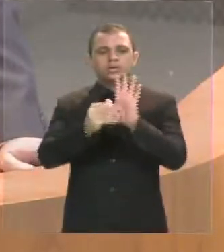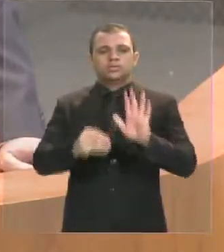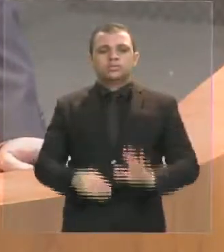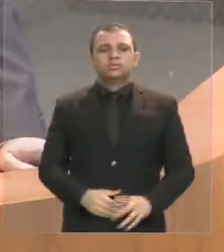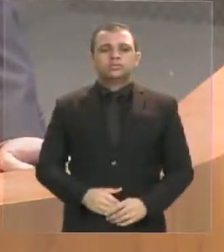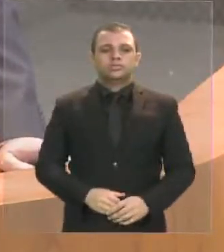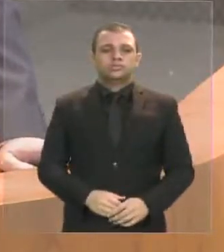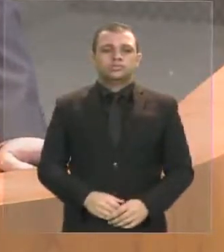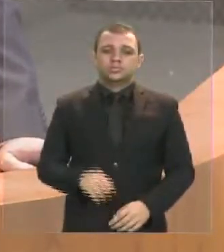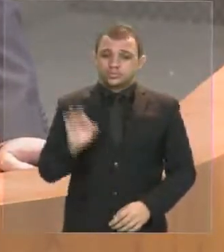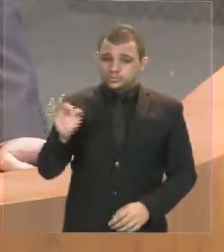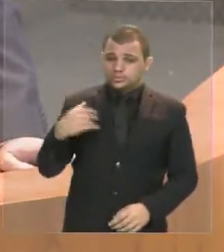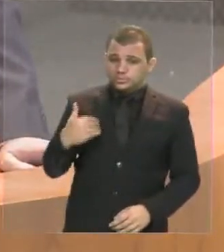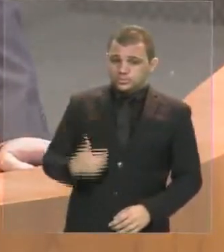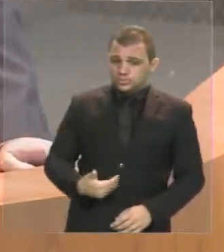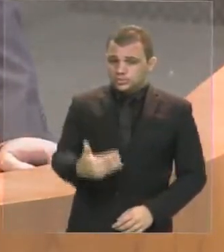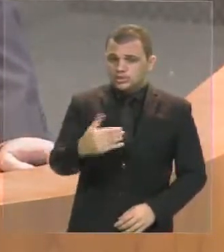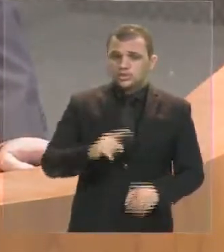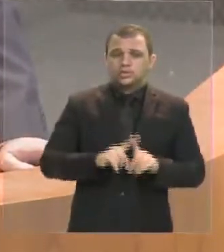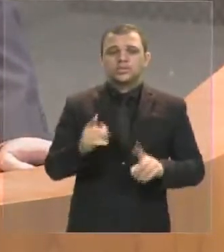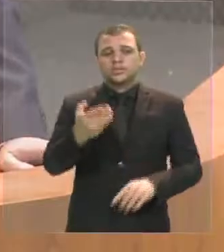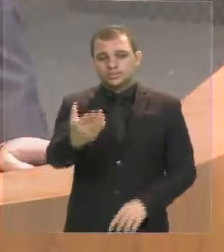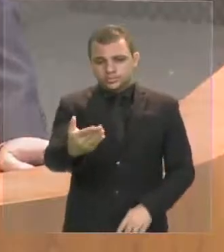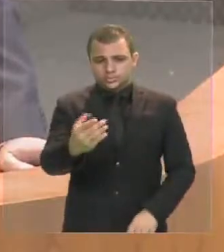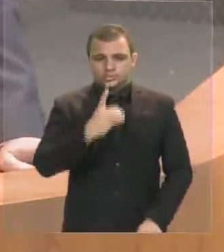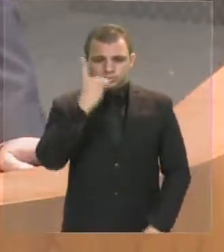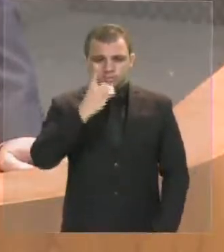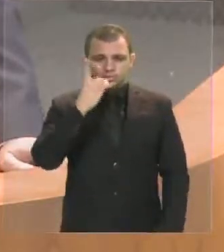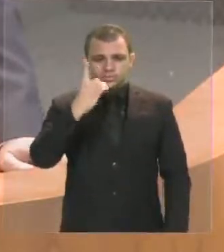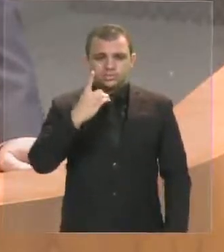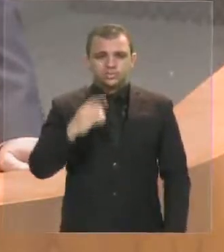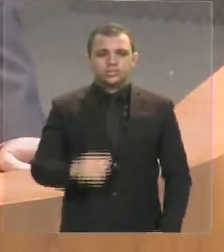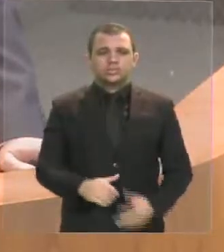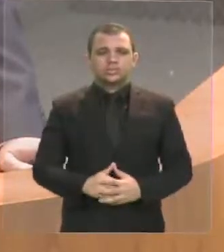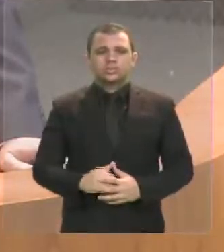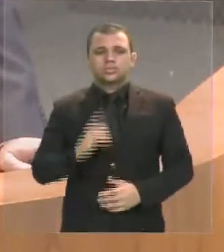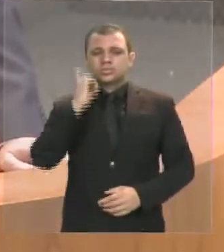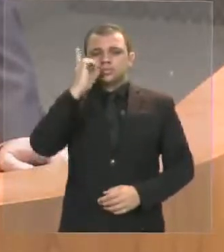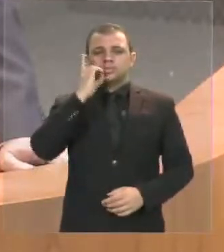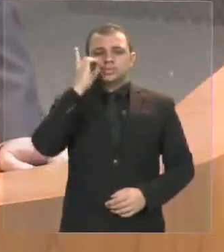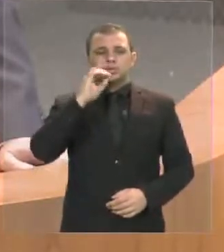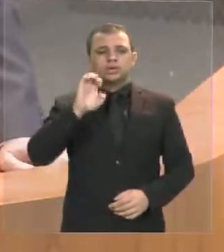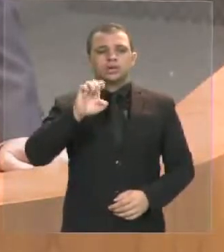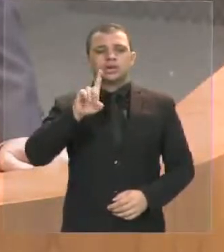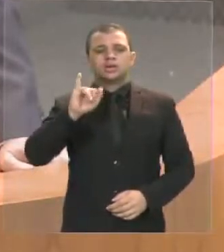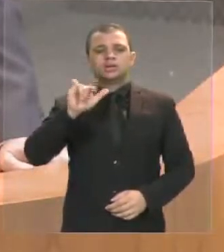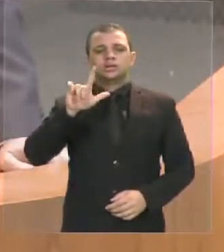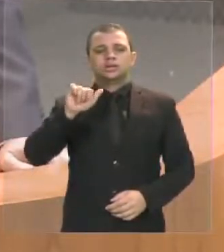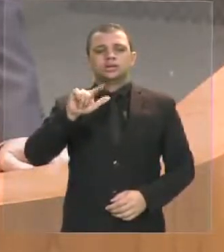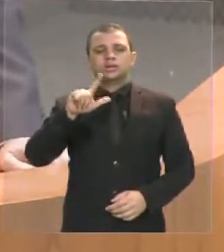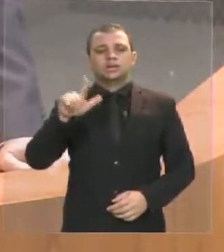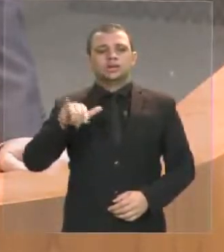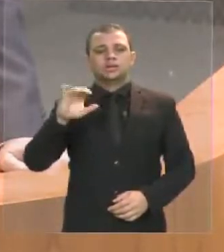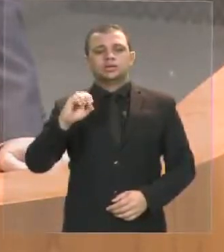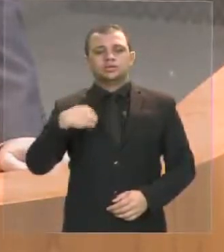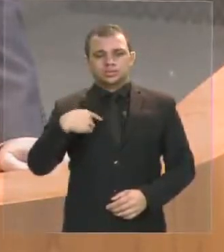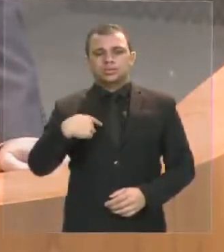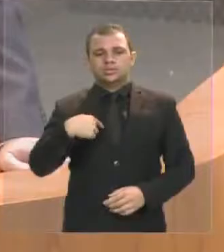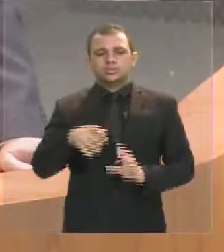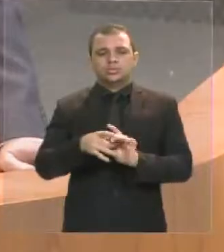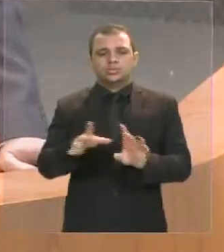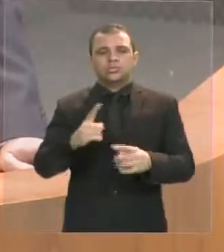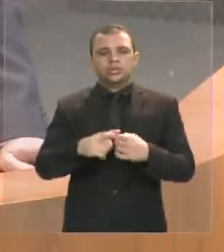Eu iria prosseguir, mas... Por favor, deputado. Não, deputado Adilazo, eu concedo, porque o deputado Adilazo nunca deixou de